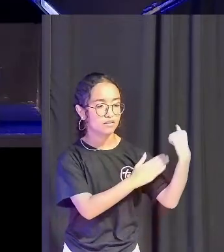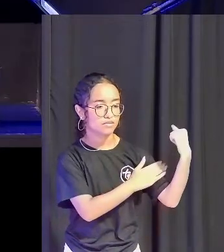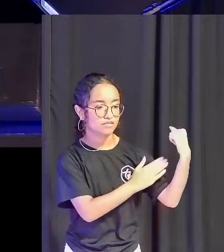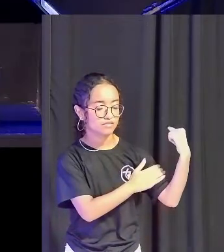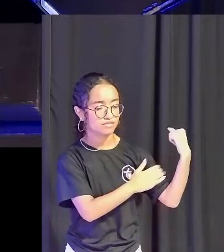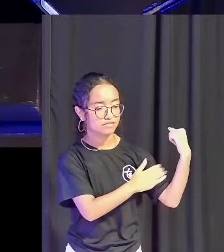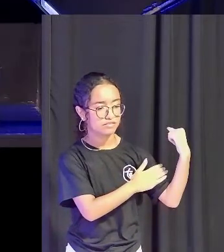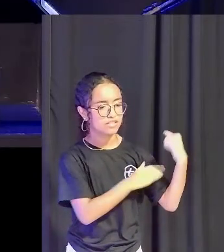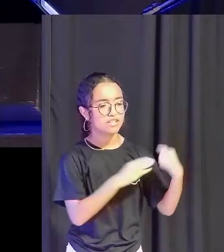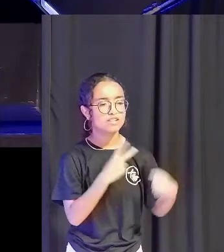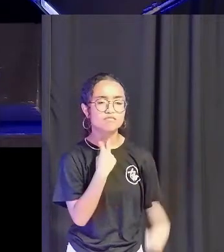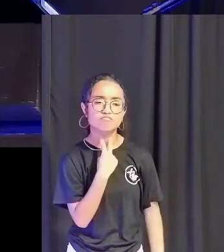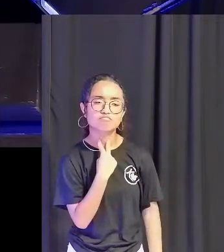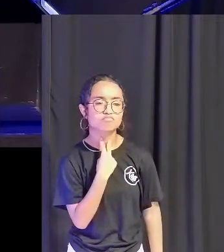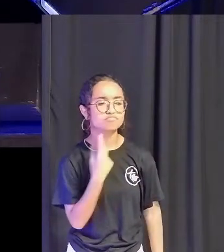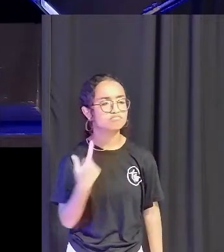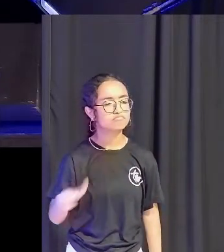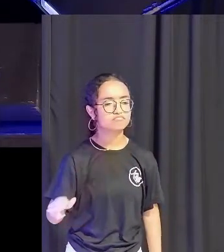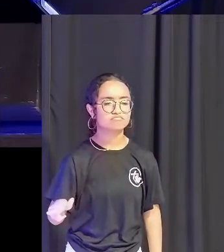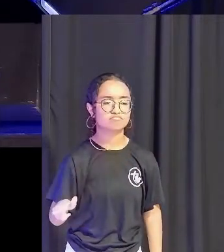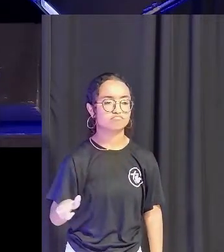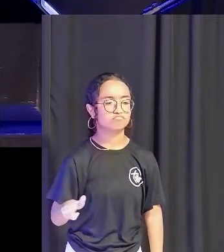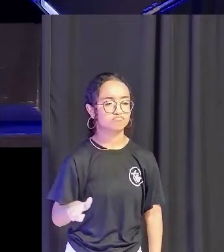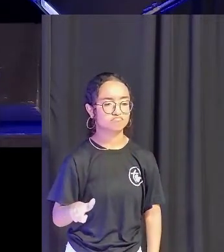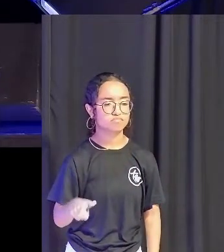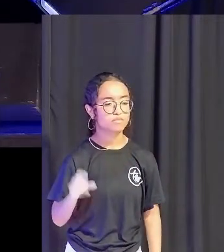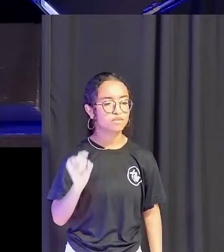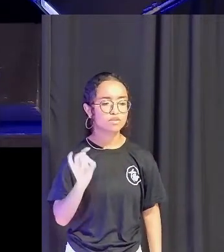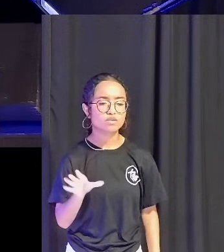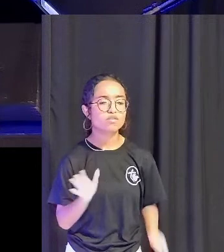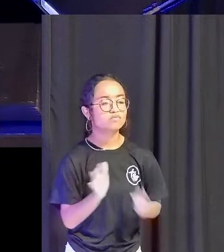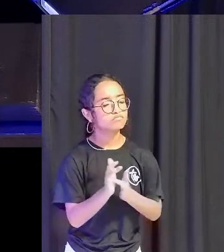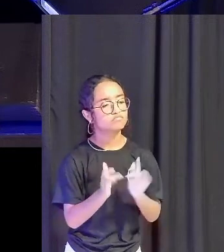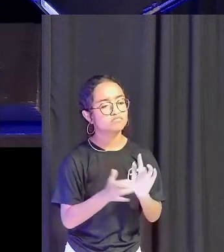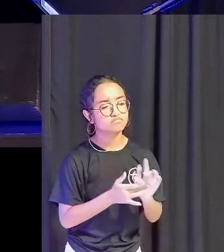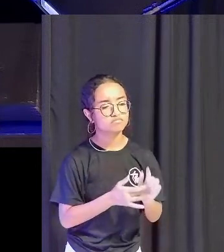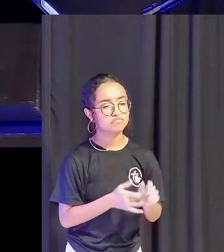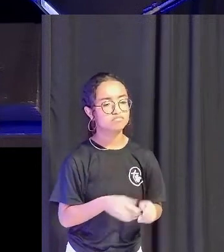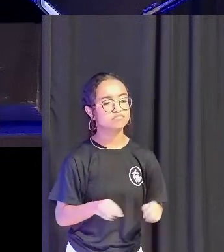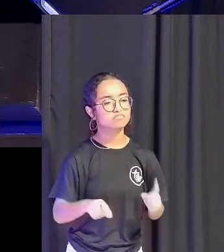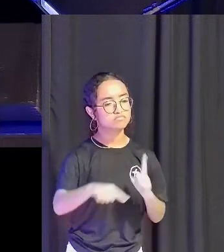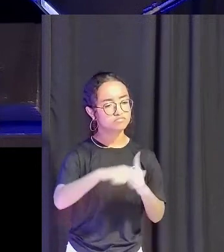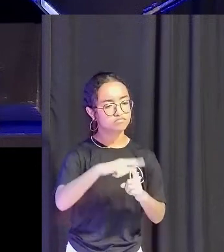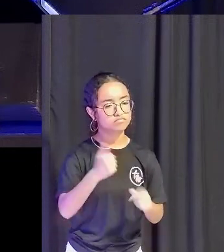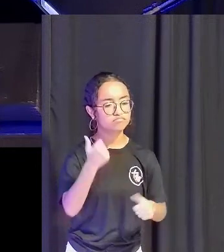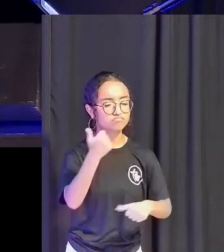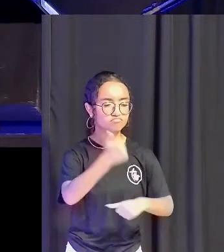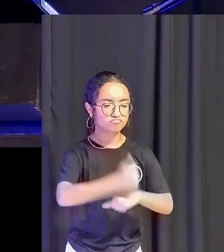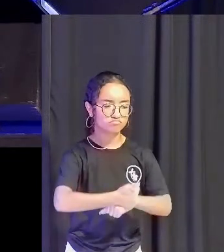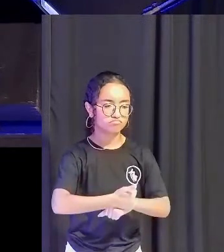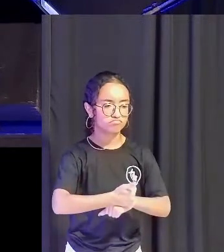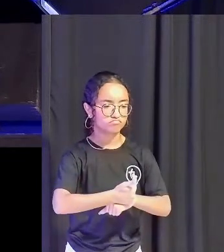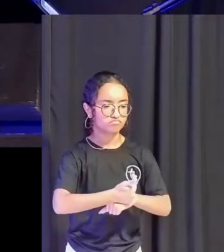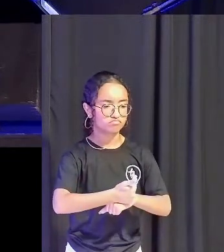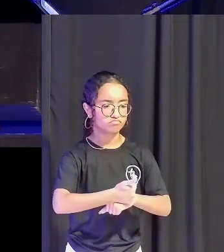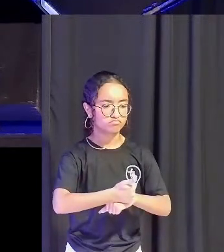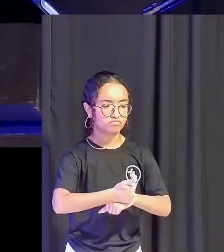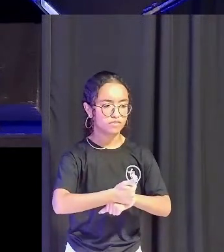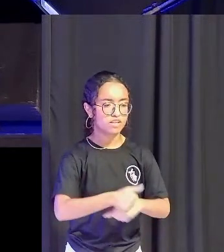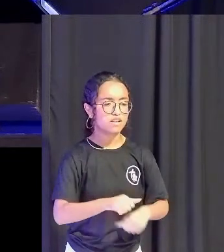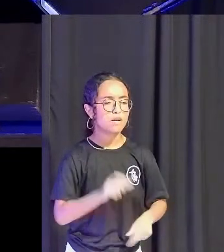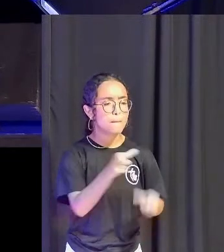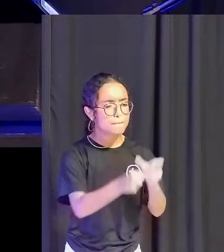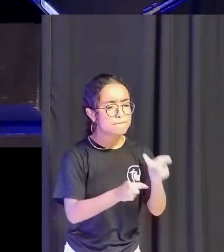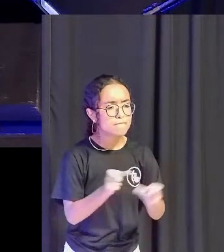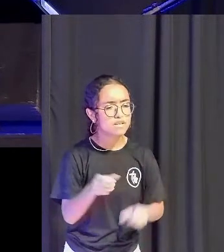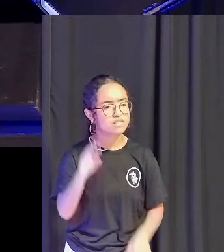meio do que Tu fizeste na cruz, derramando o Teu sangue, Senhor. Que eles possam se arrepender dos seus pecados em oração